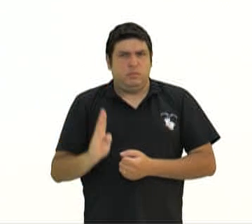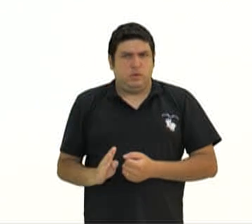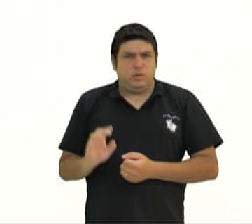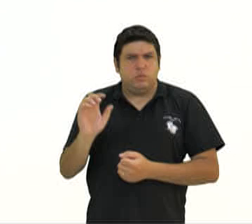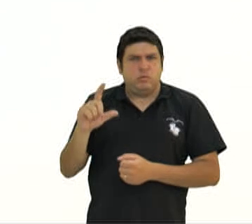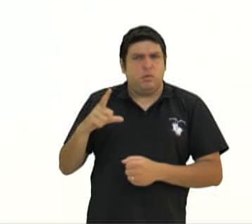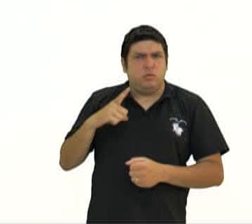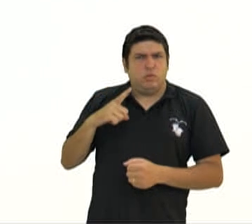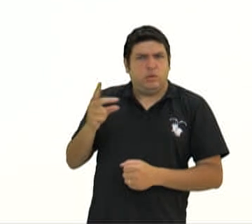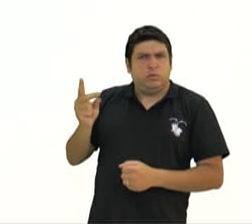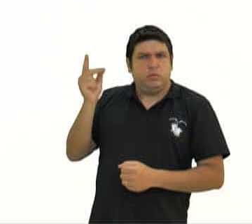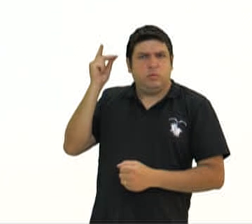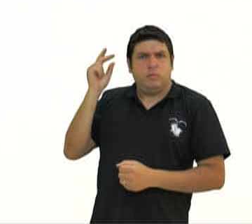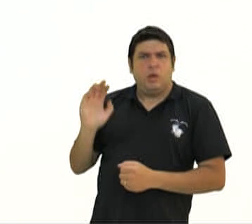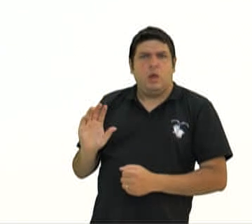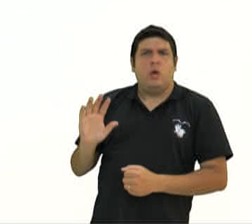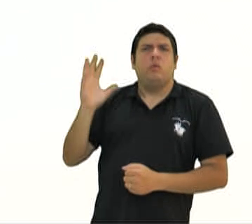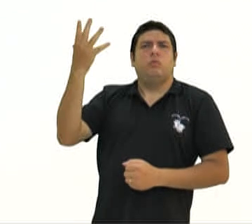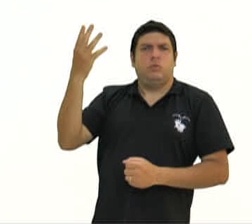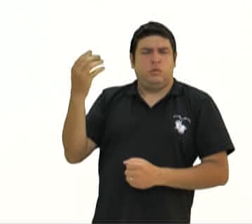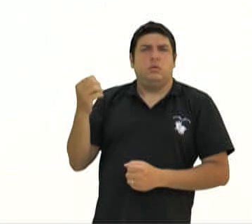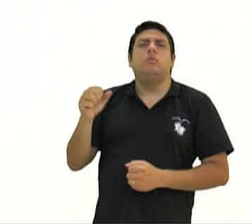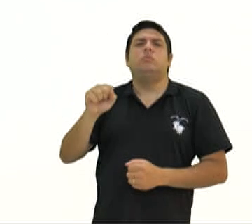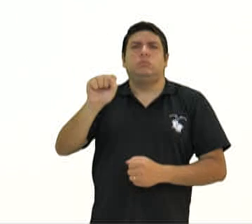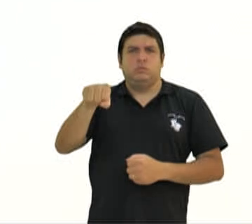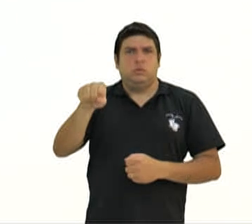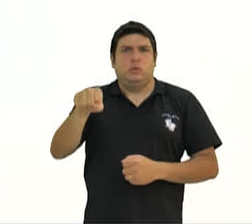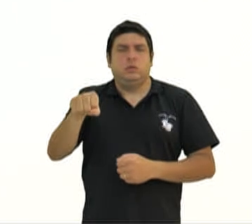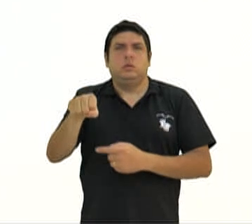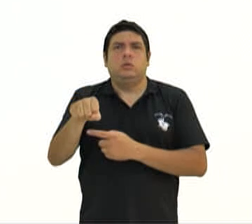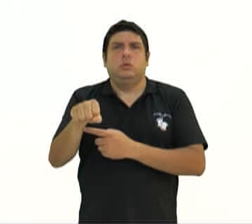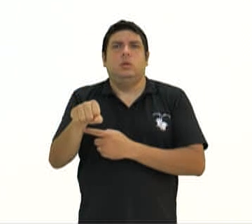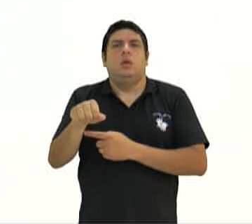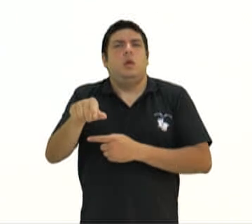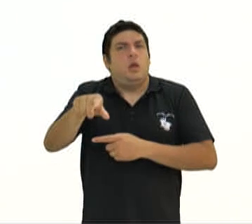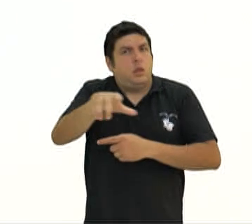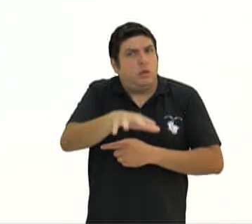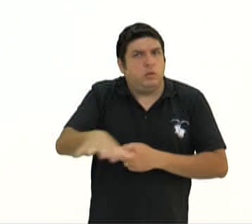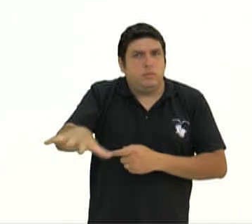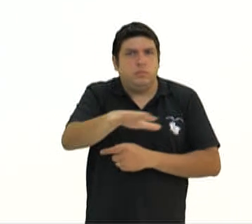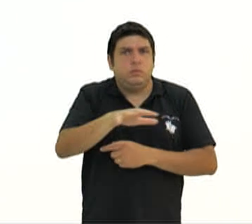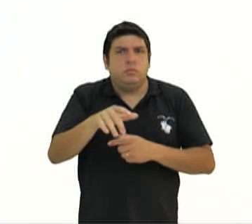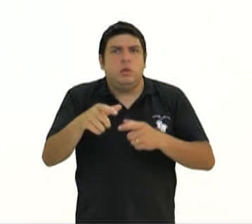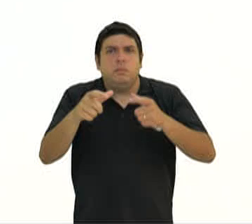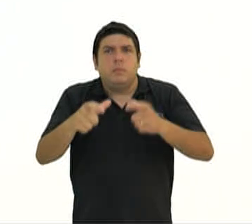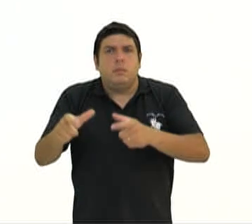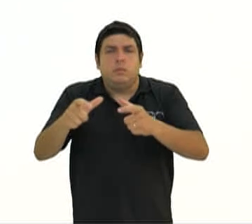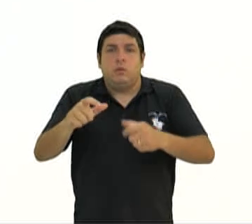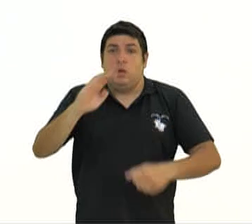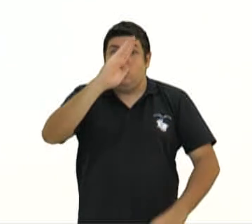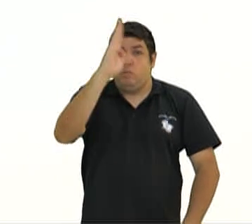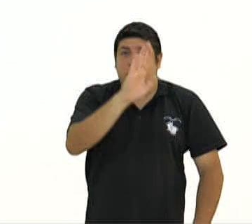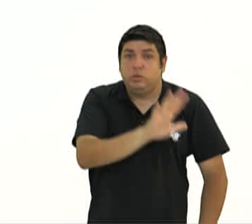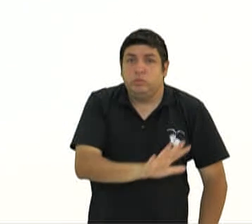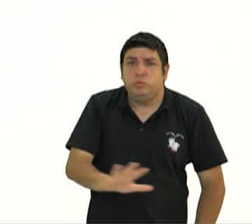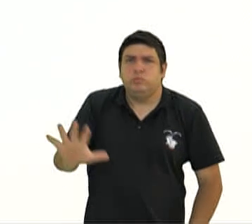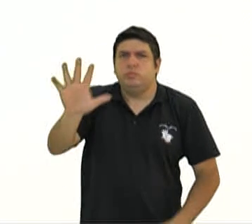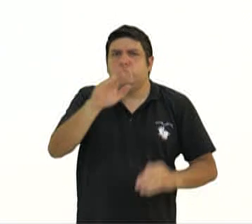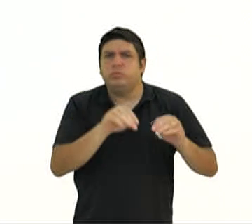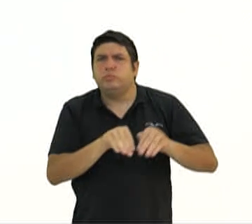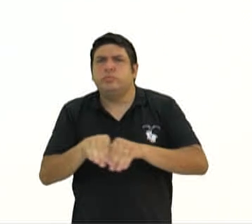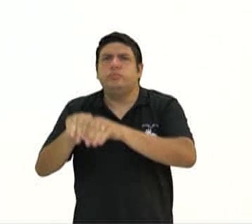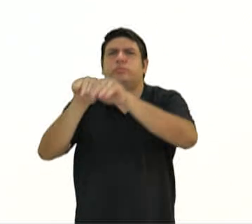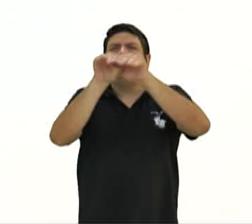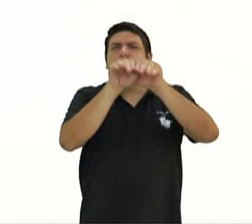forma muito intensa também, principalmente em algumas áreas. Claro que não foi igualzinho em todas as partes do Brasil,